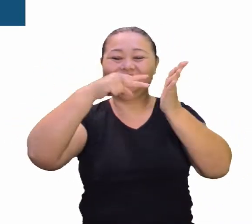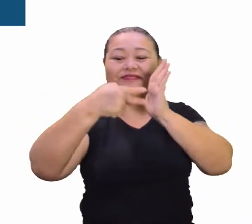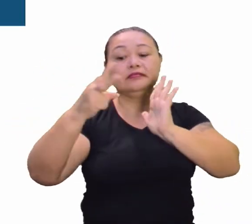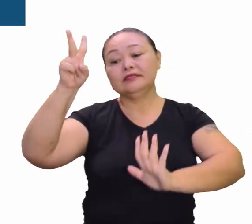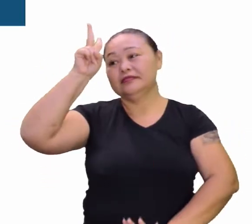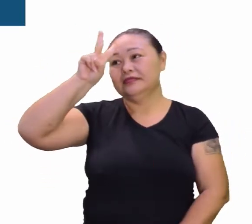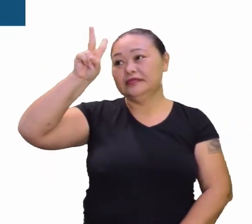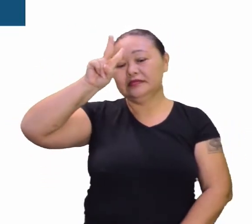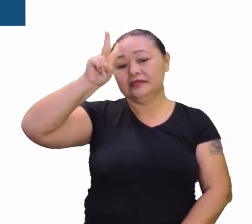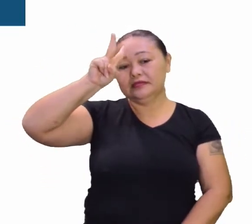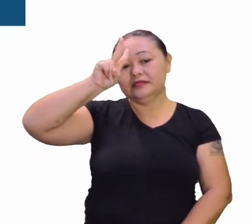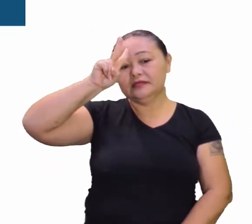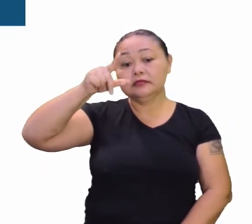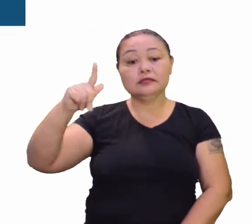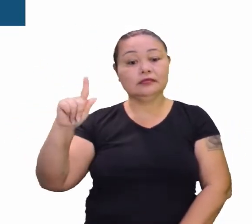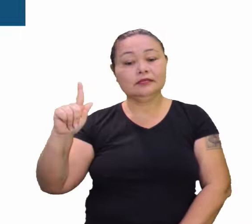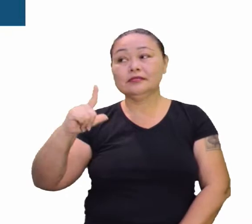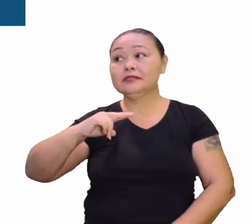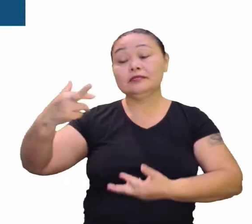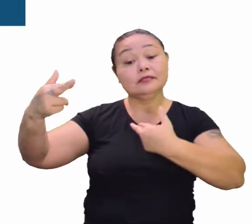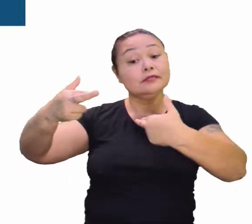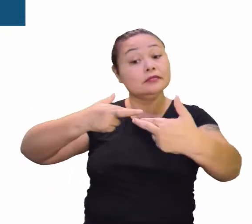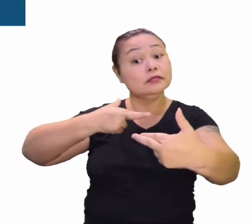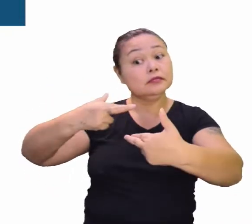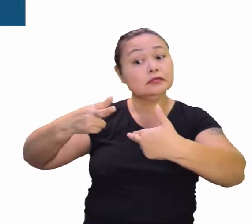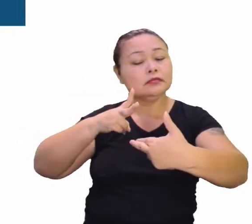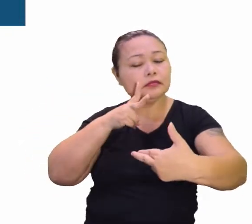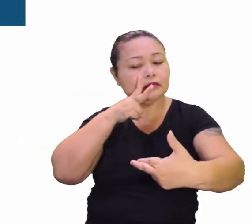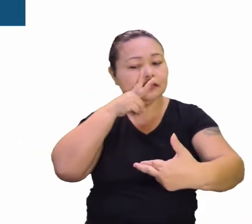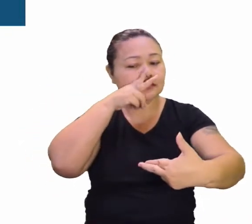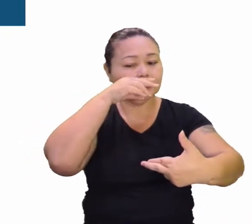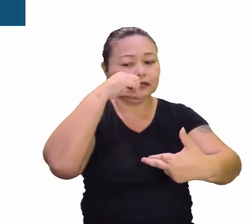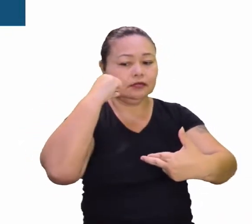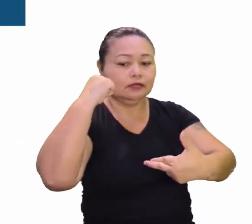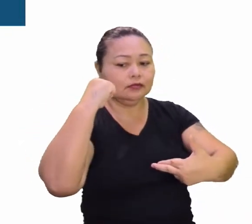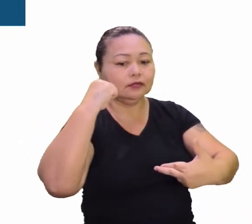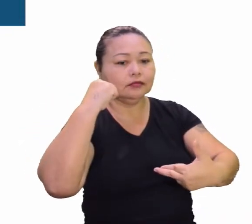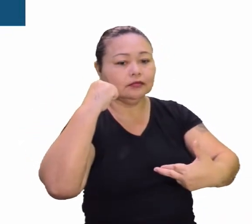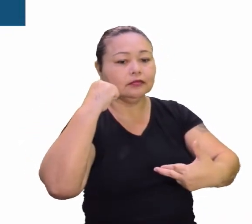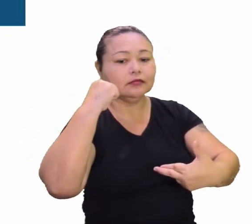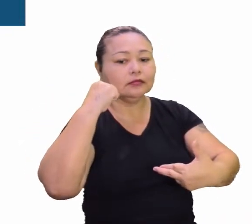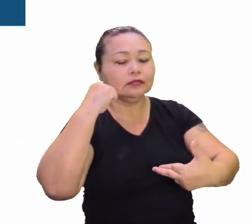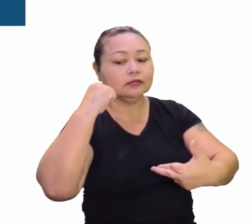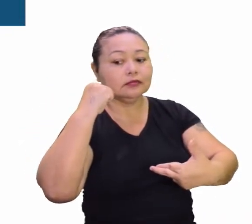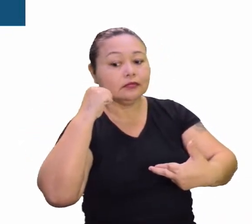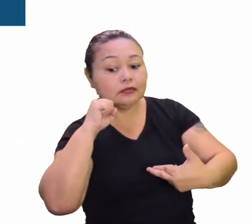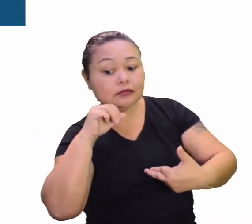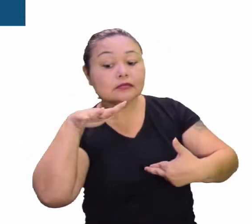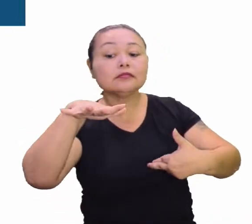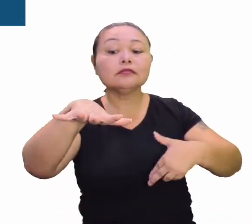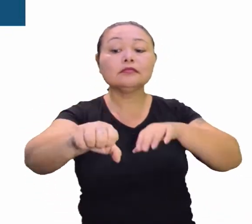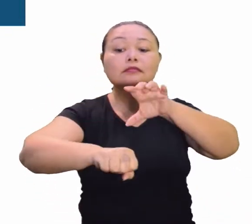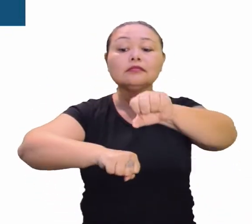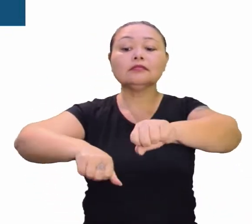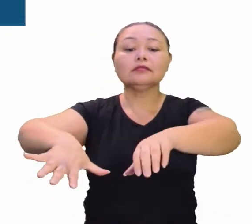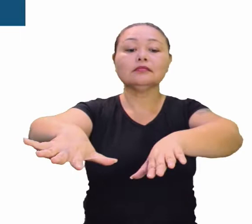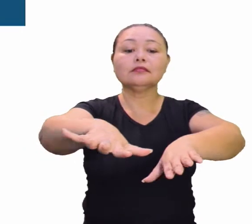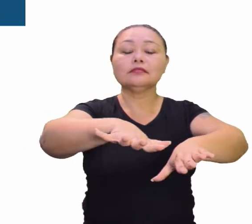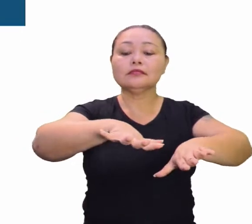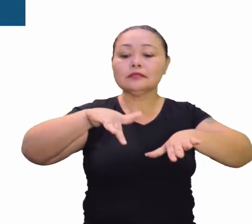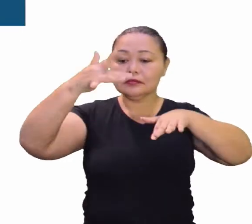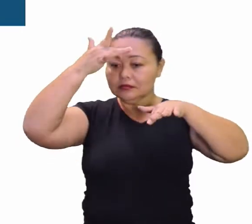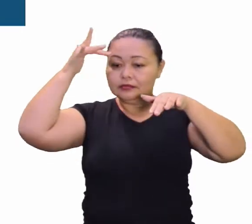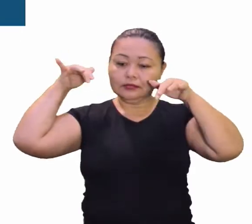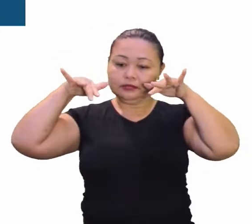os significados históricos geográficos das relações de poder na ocupação